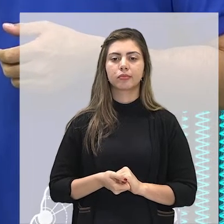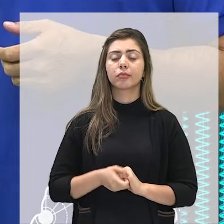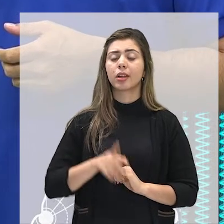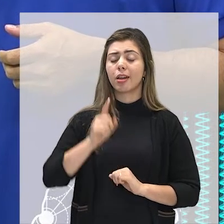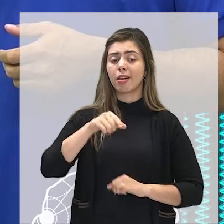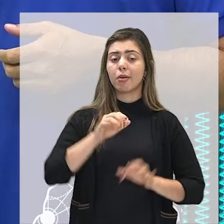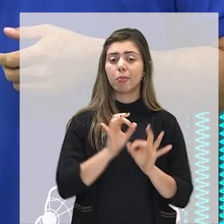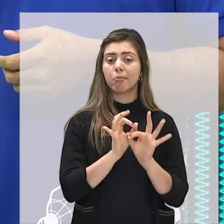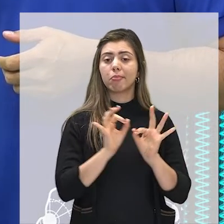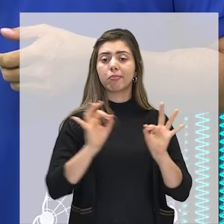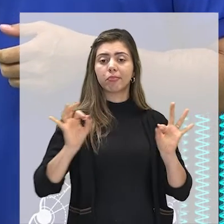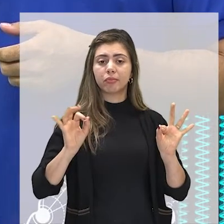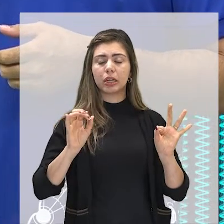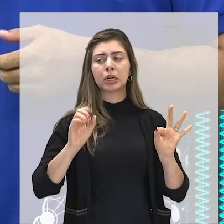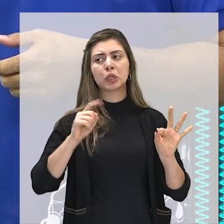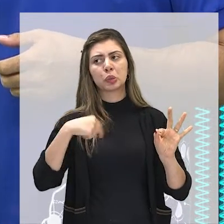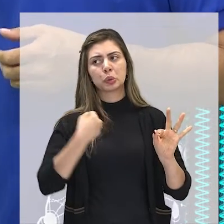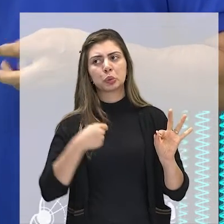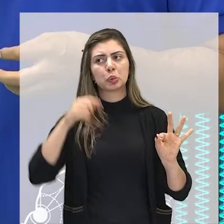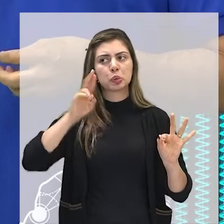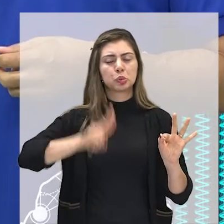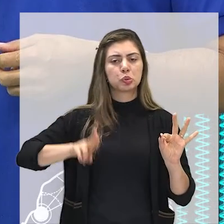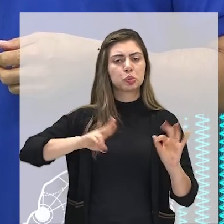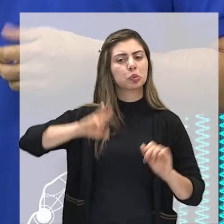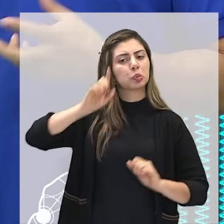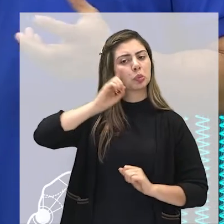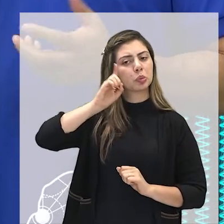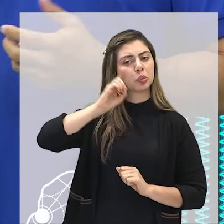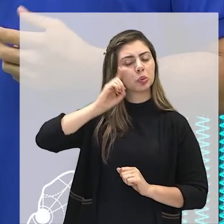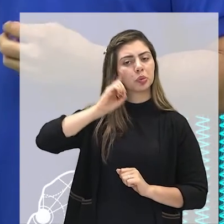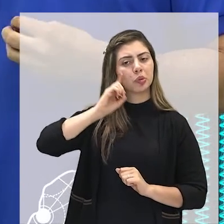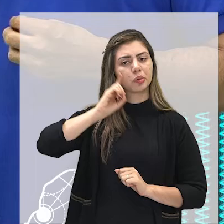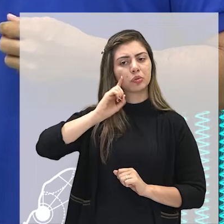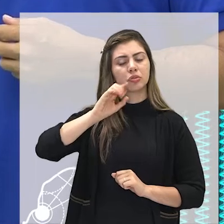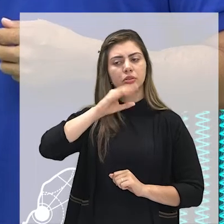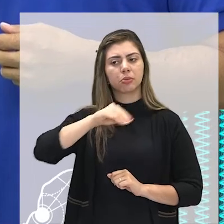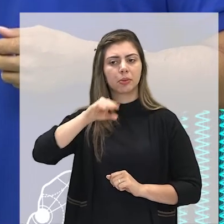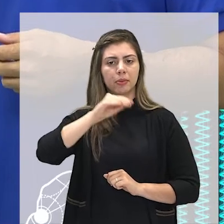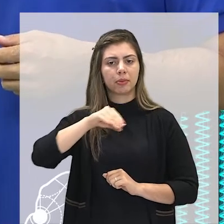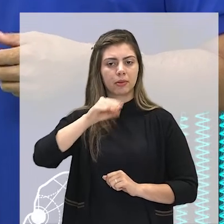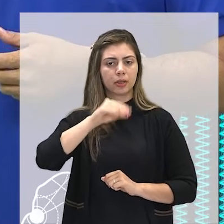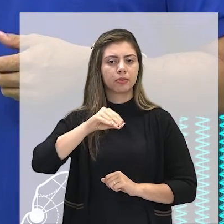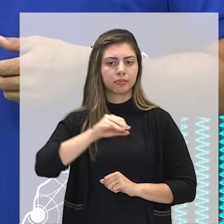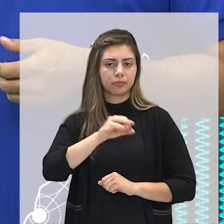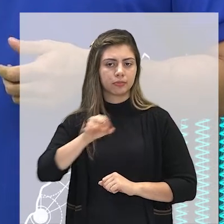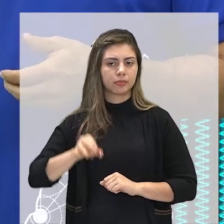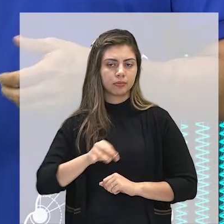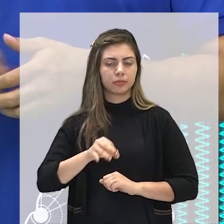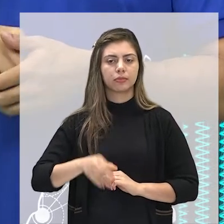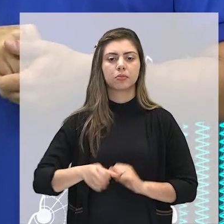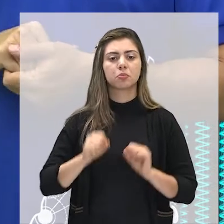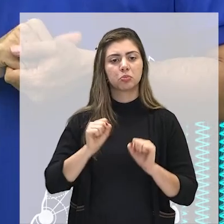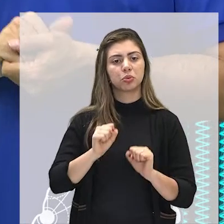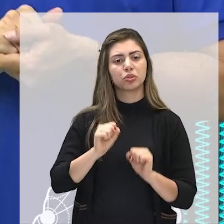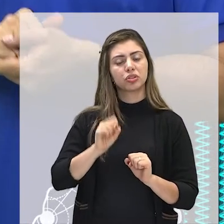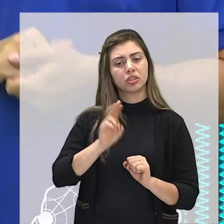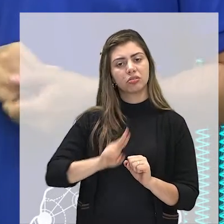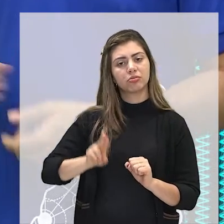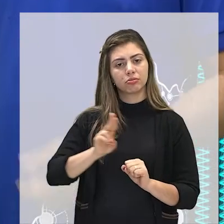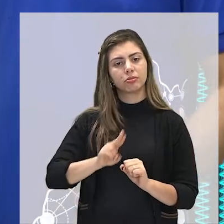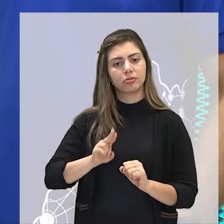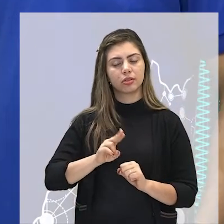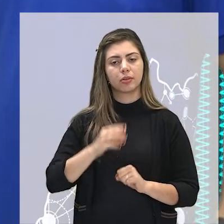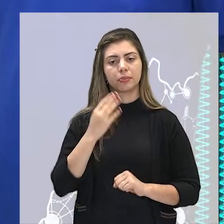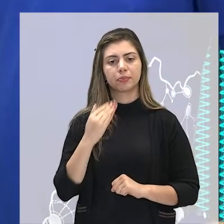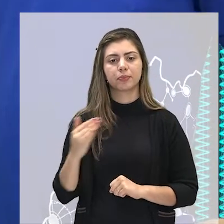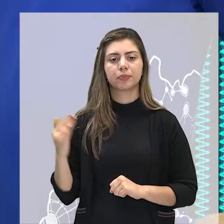né, cotidiana, do dia a dia, que as pessoas utilizam na fala, muito na oralidade. Poderia ser substituído dessa forma,